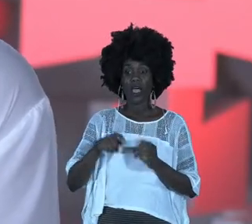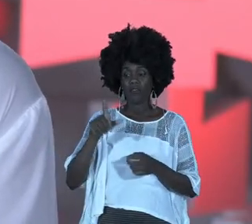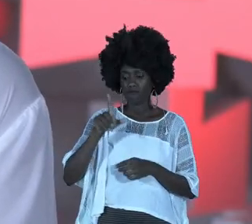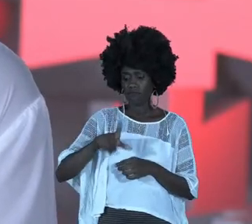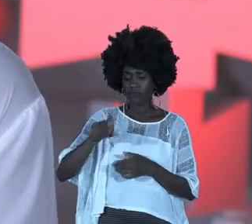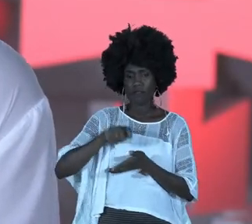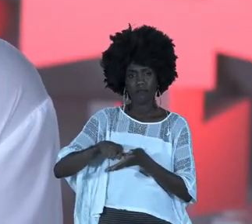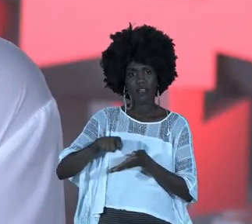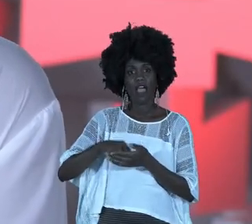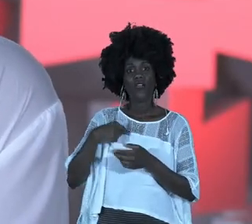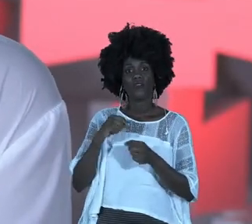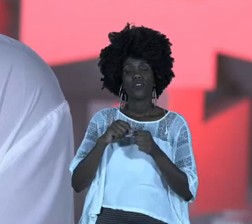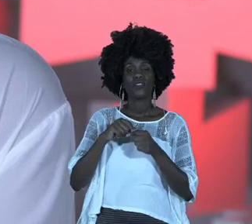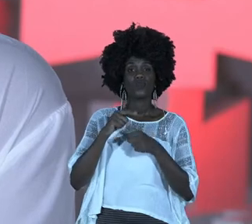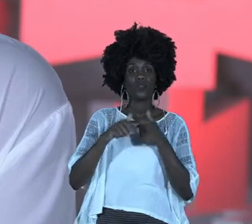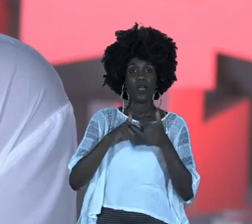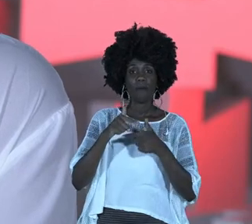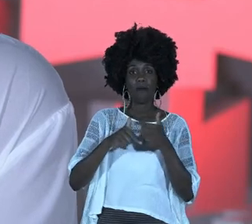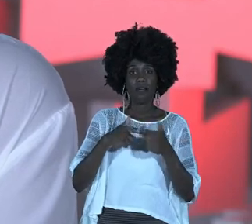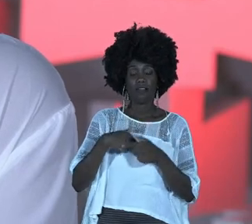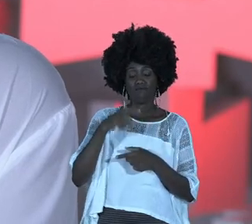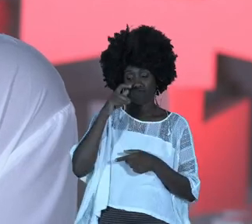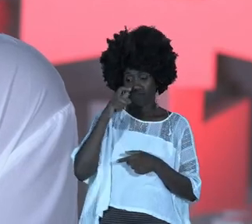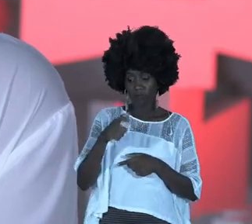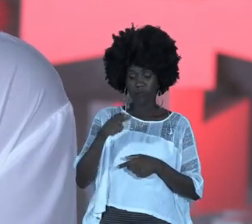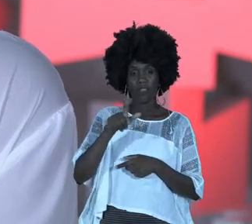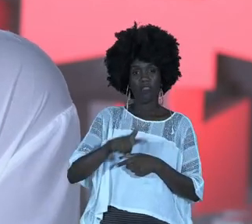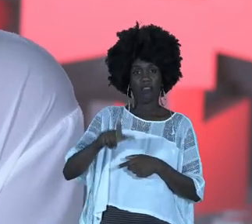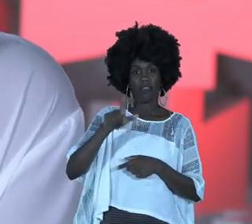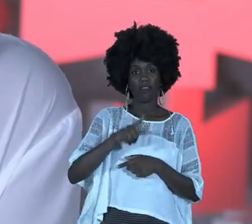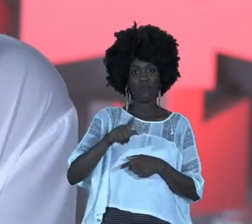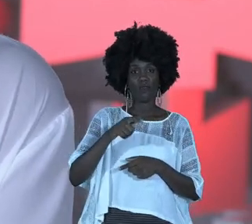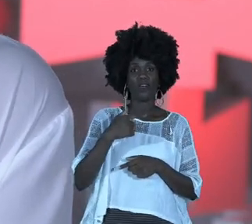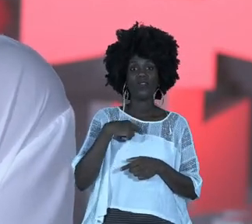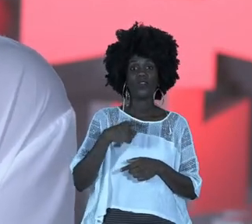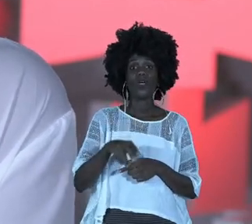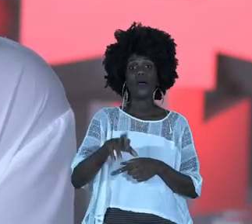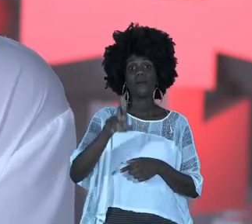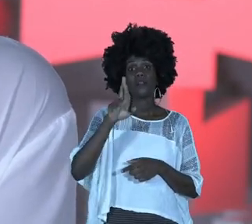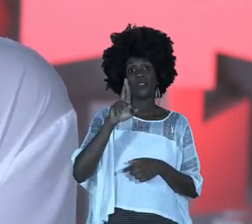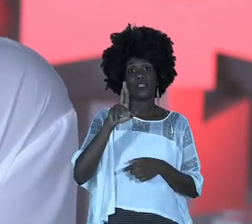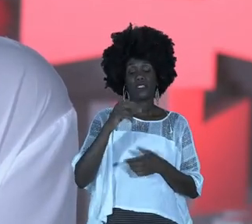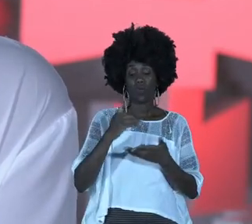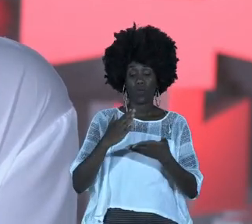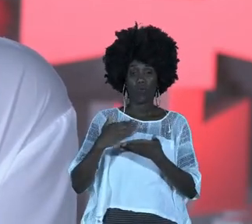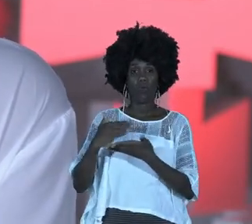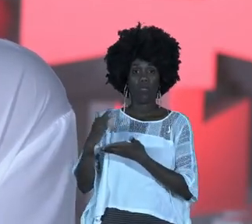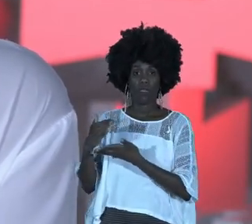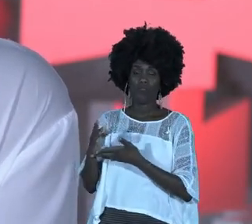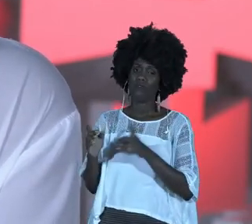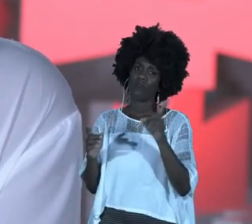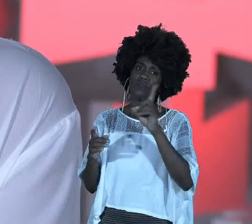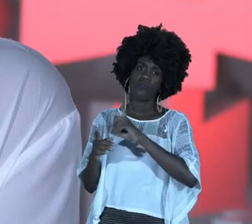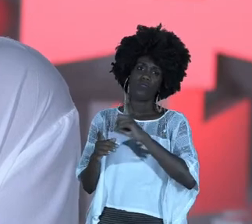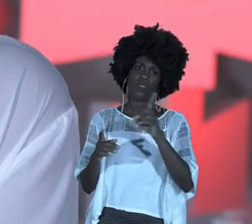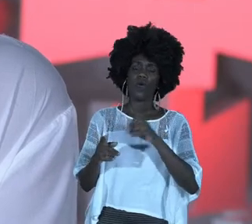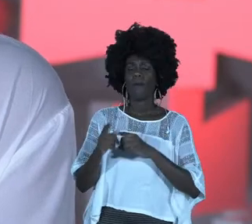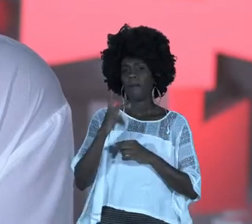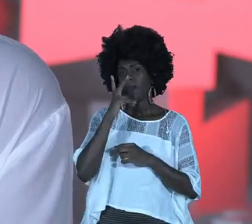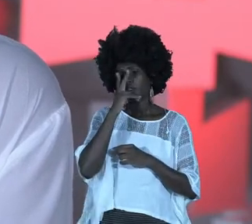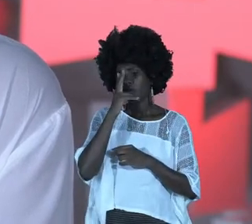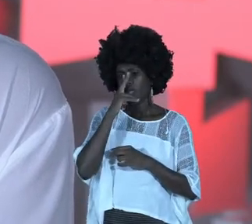literatura e fiz um trabalho, não é uma representação do livro, mas é